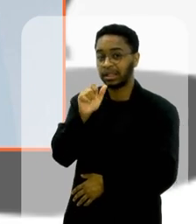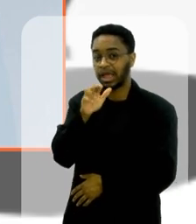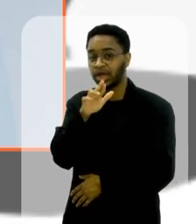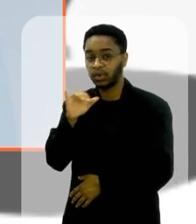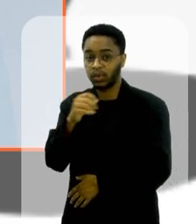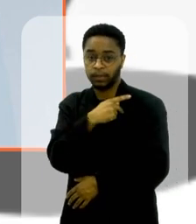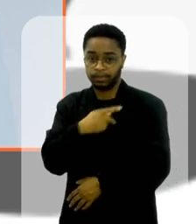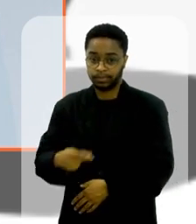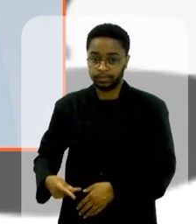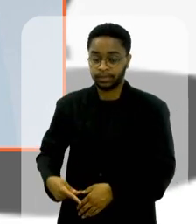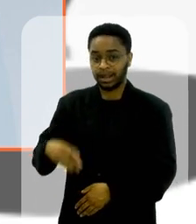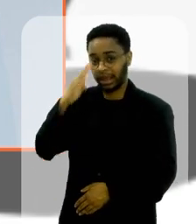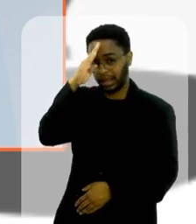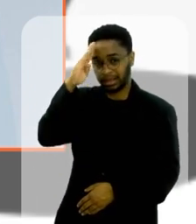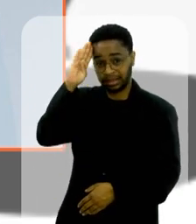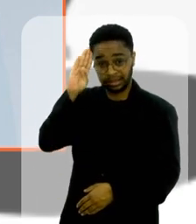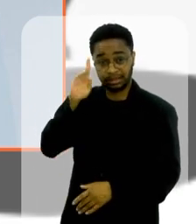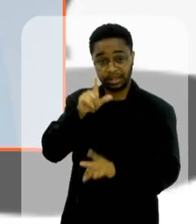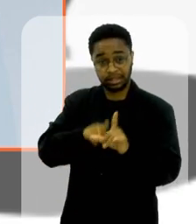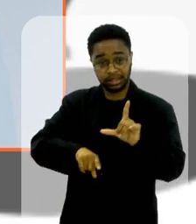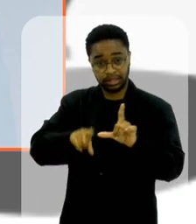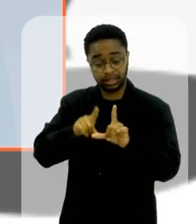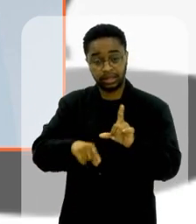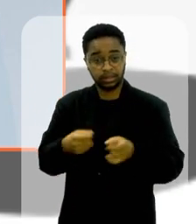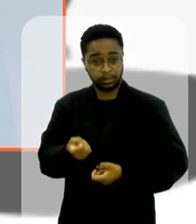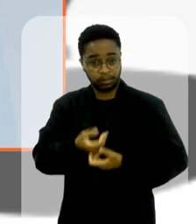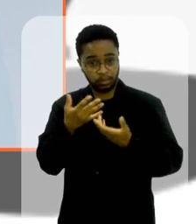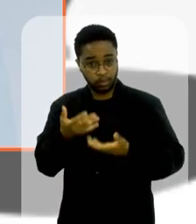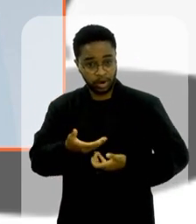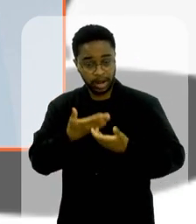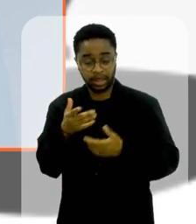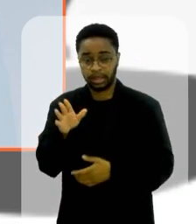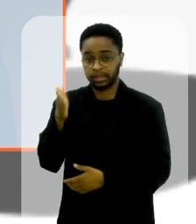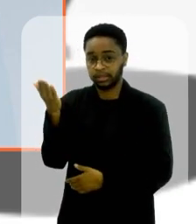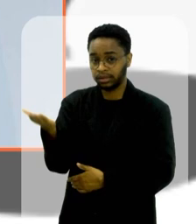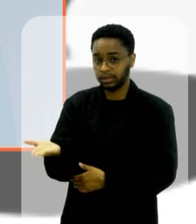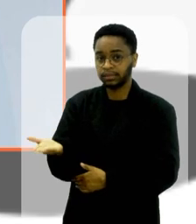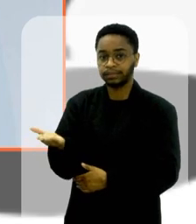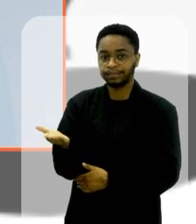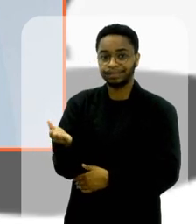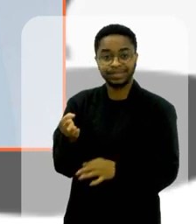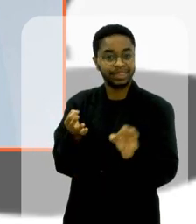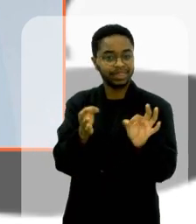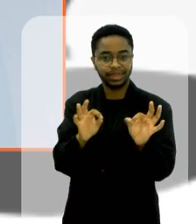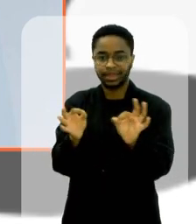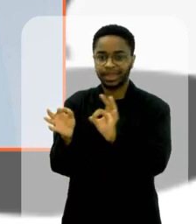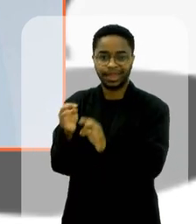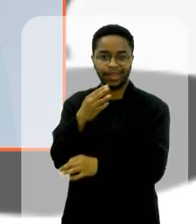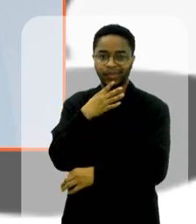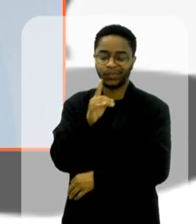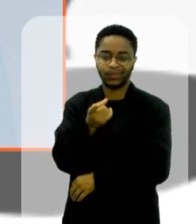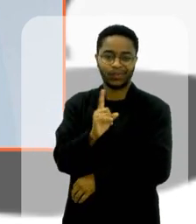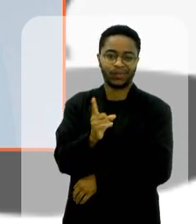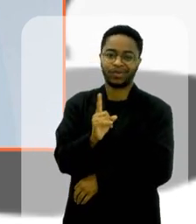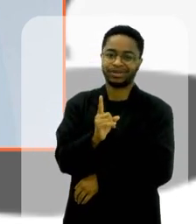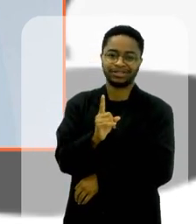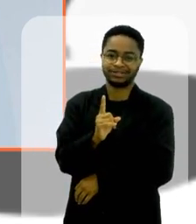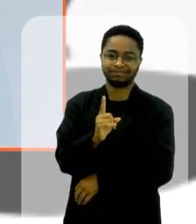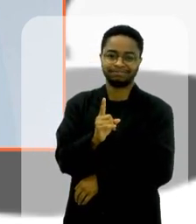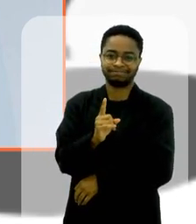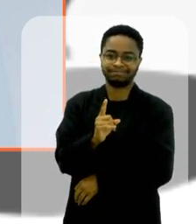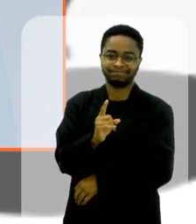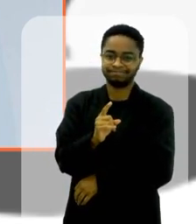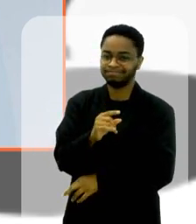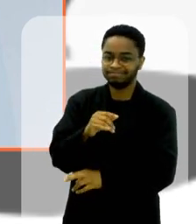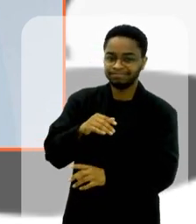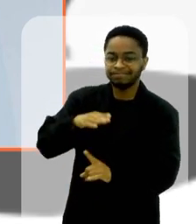Borges, presidente da Academia Capixaba de Letras e Artes de Poetas Trovadores, ninguém traria